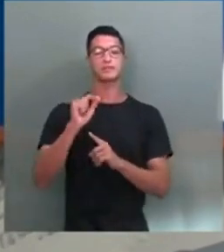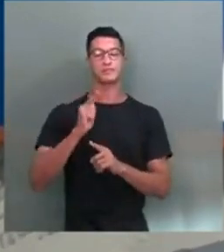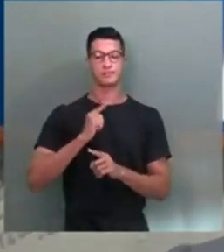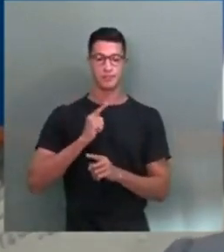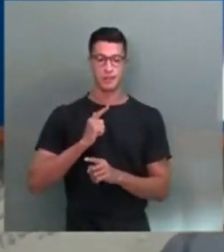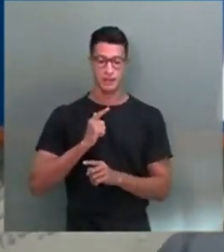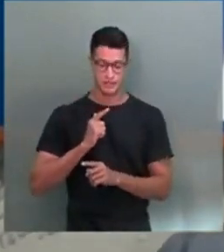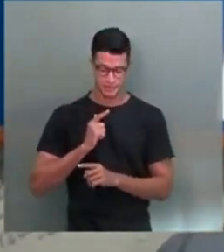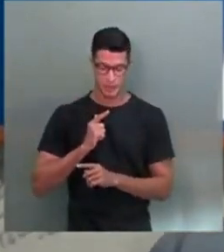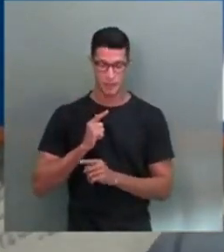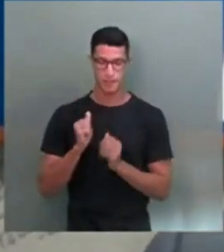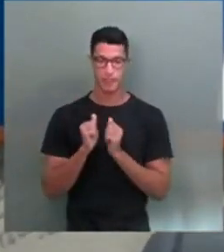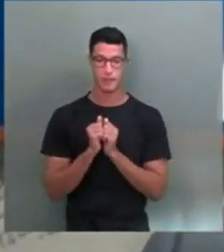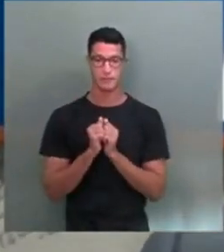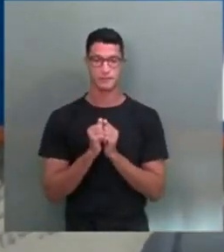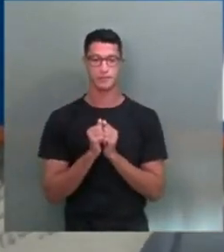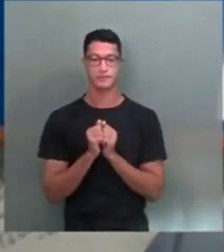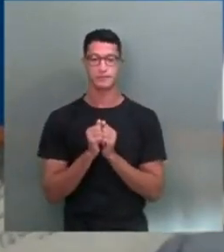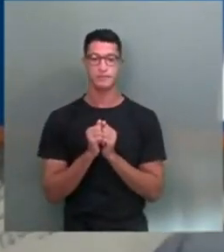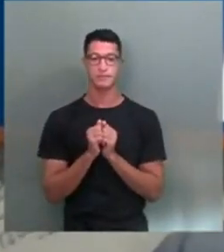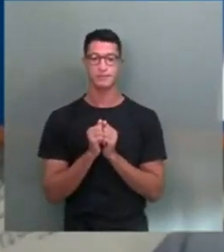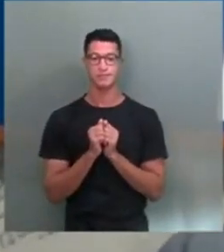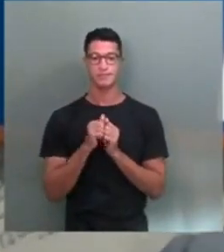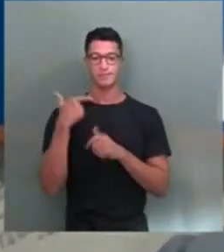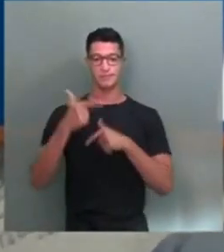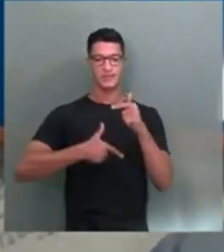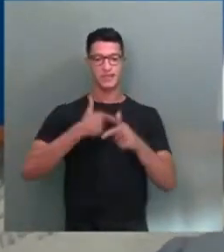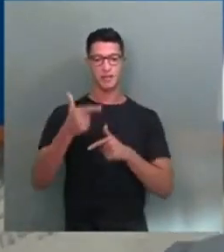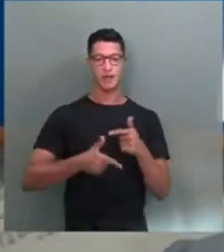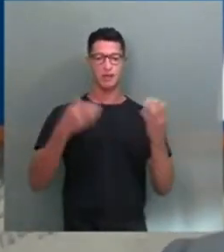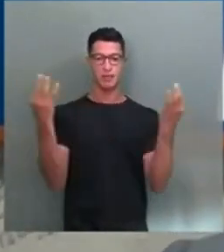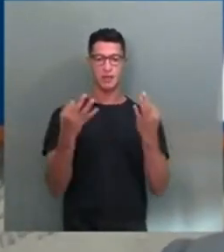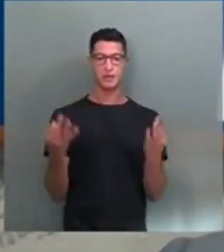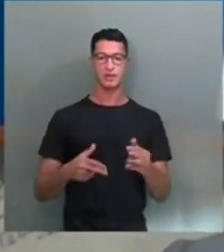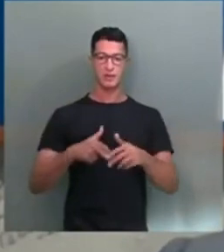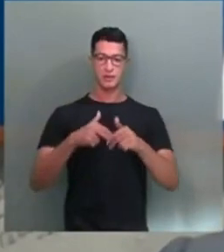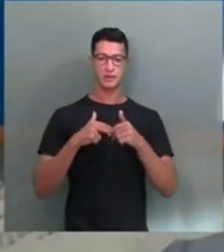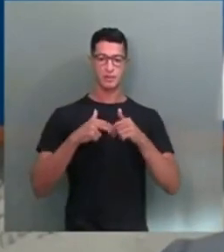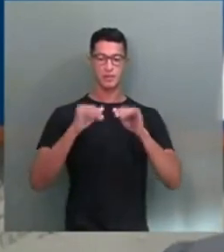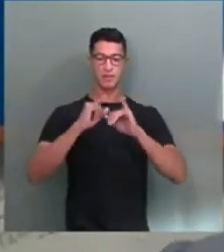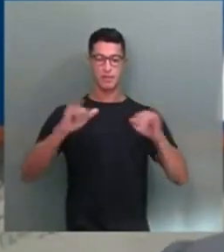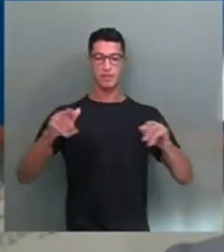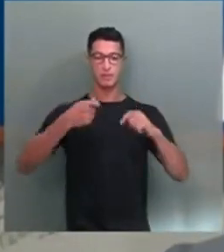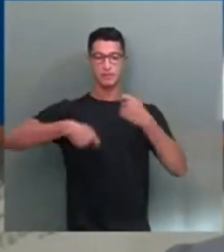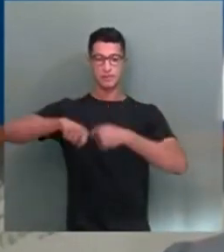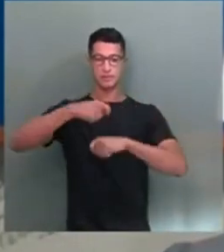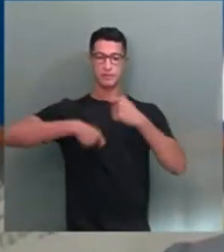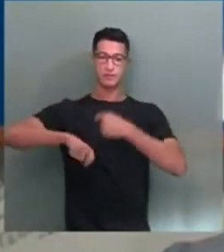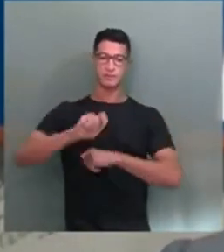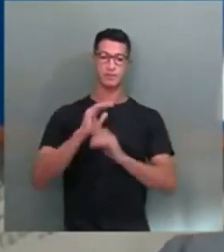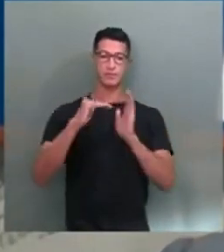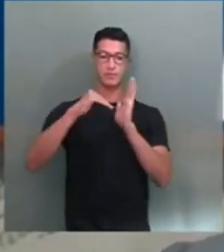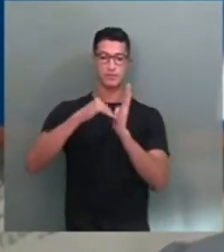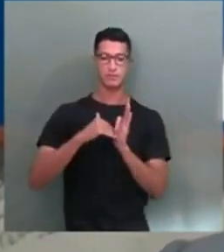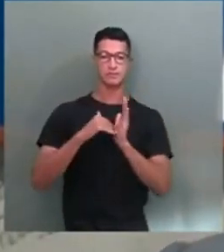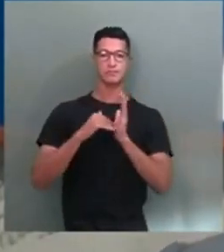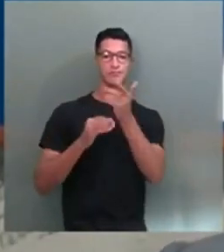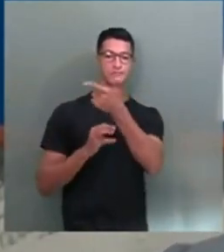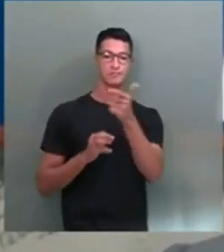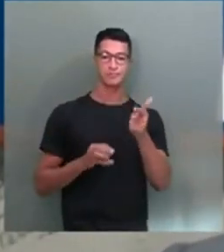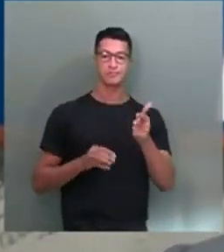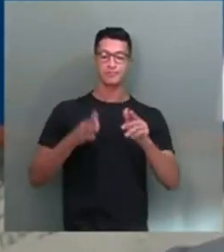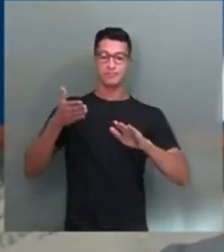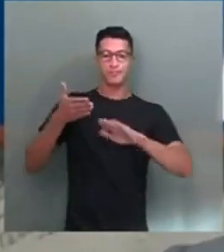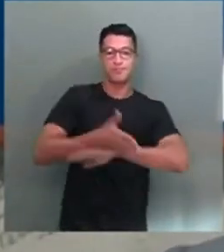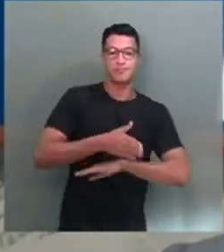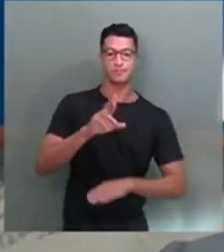contando com uma doação imensa por parte da administração da casa, sem